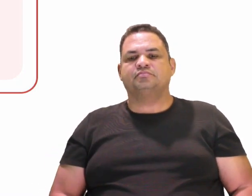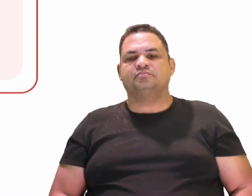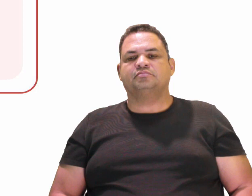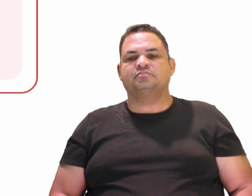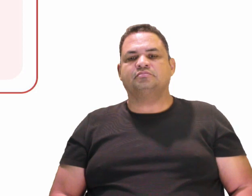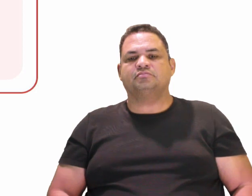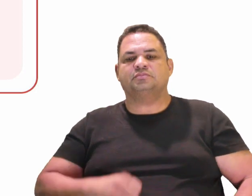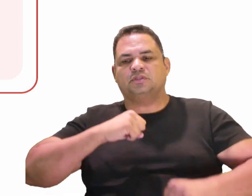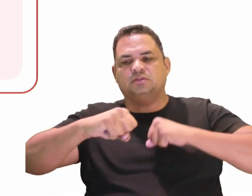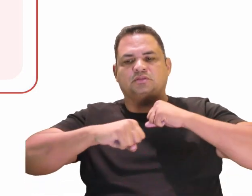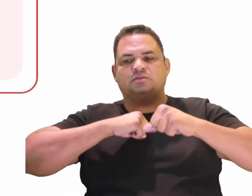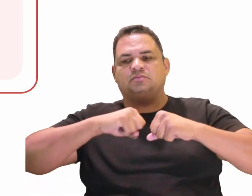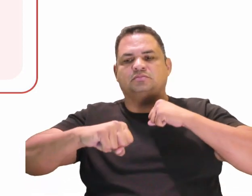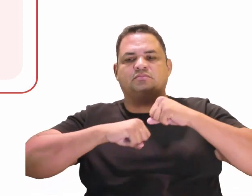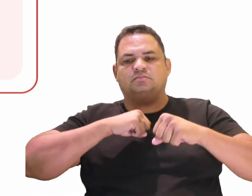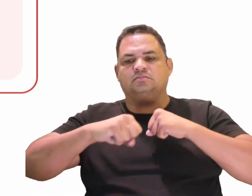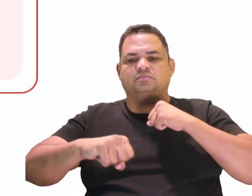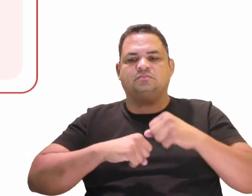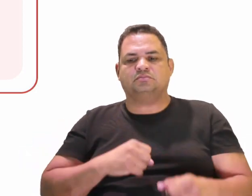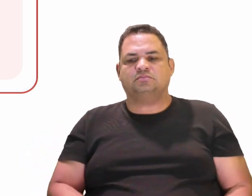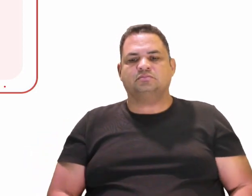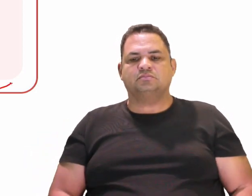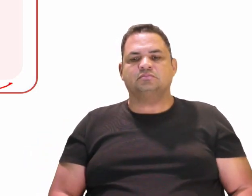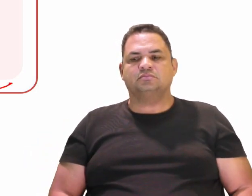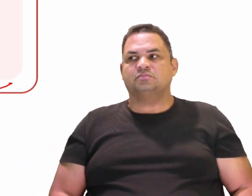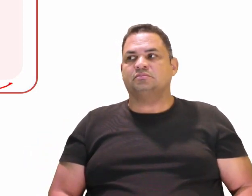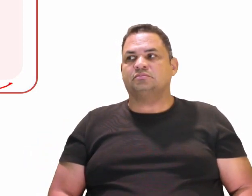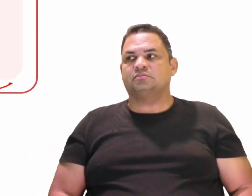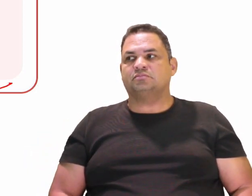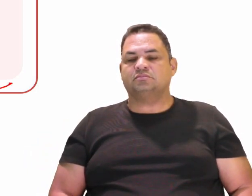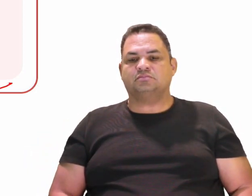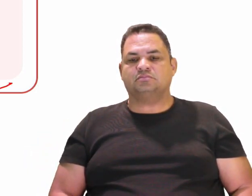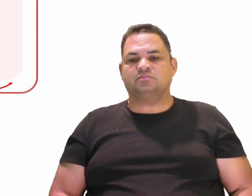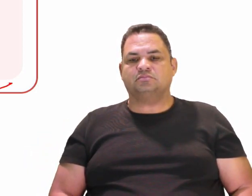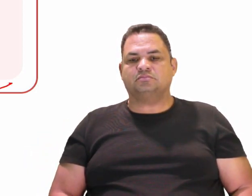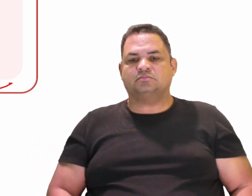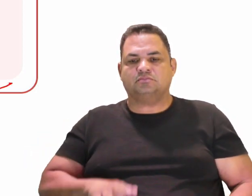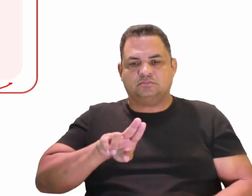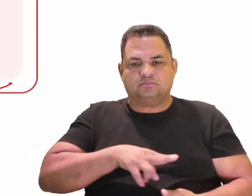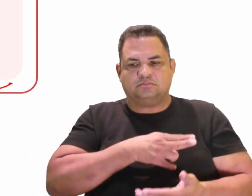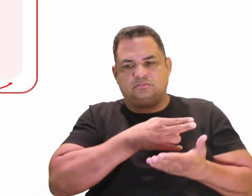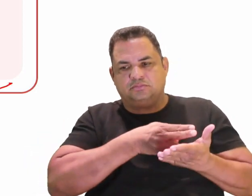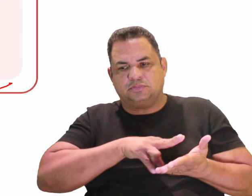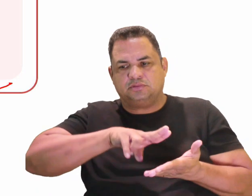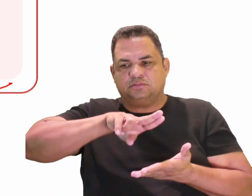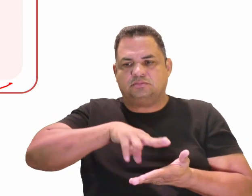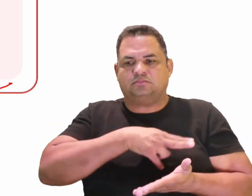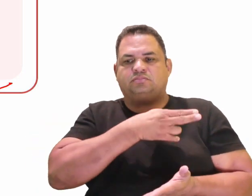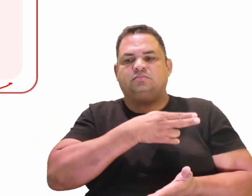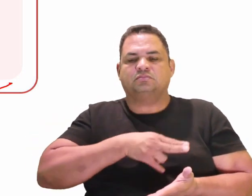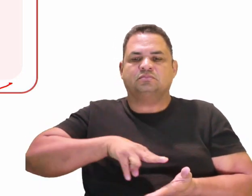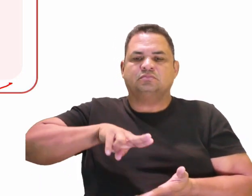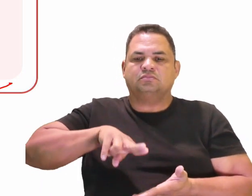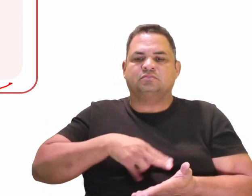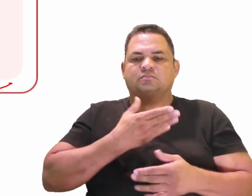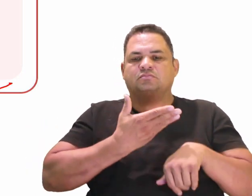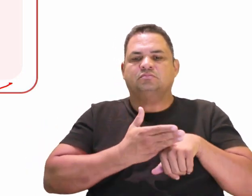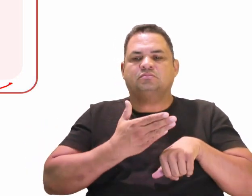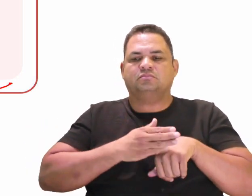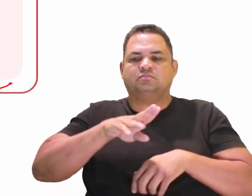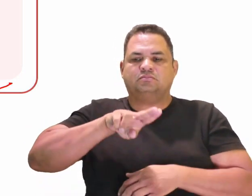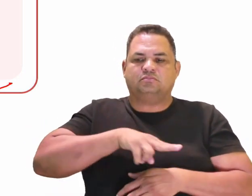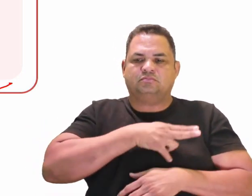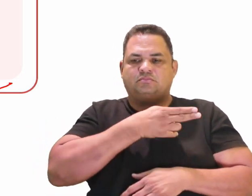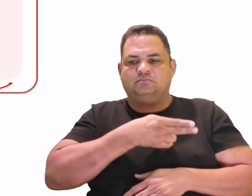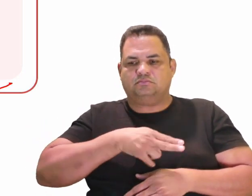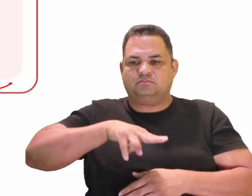o atletismo seria o atletismo. Skateboarding é aquela questão do skate, né? De praticar o